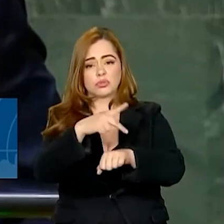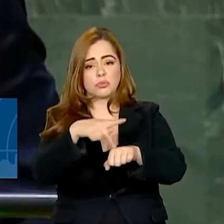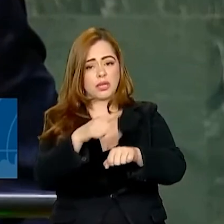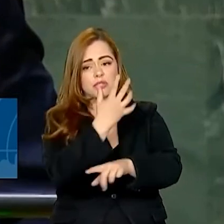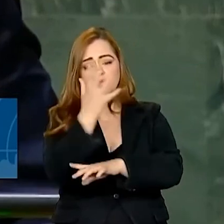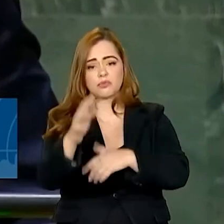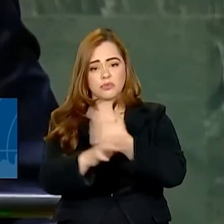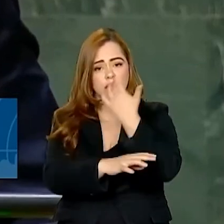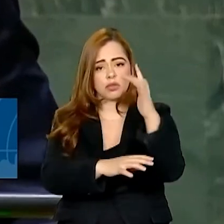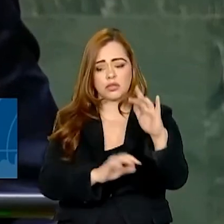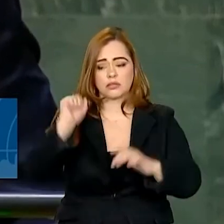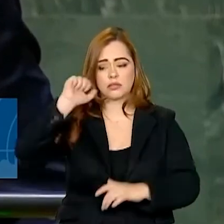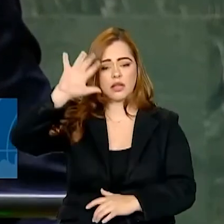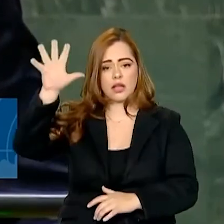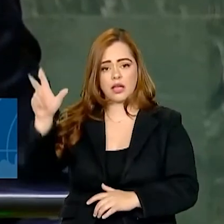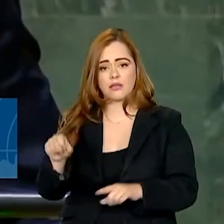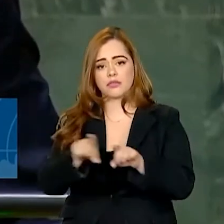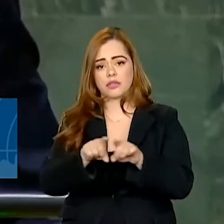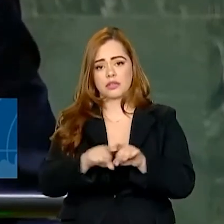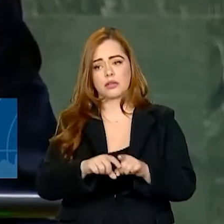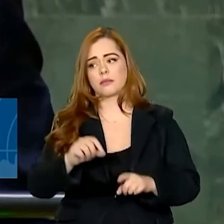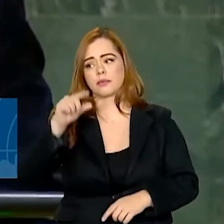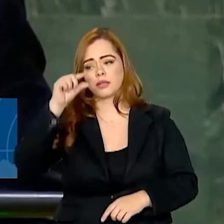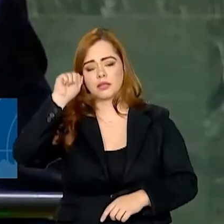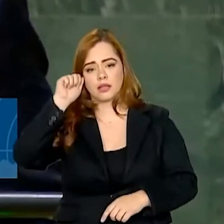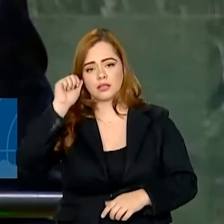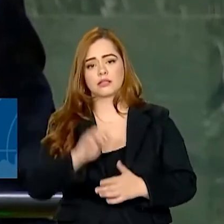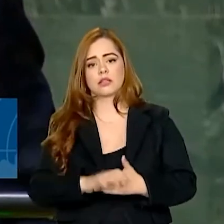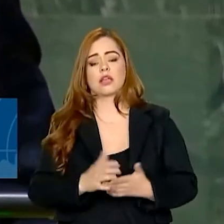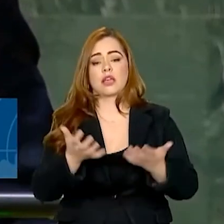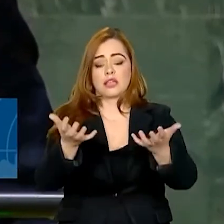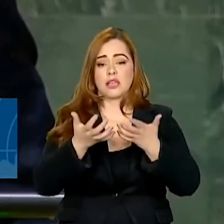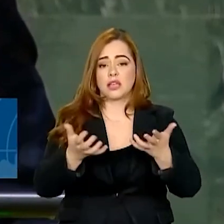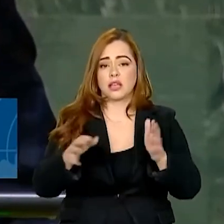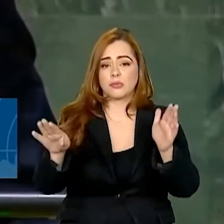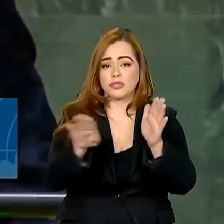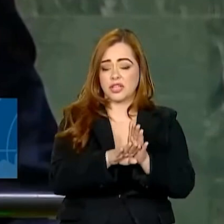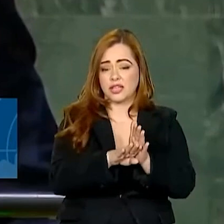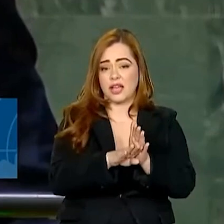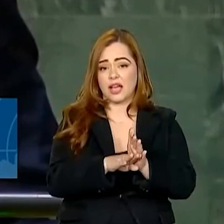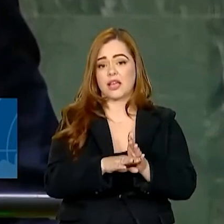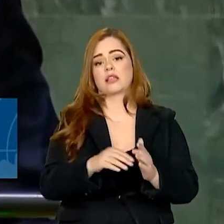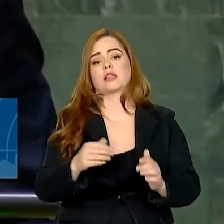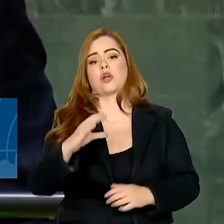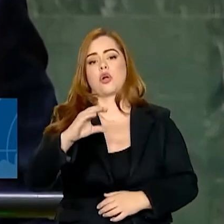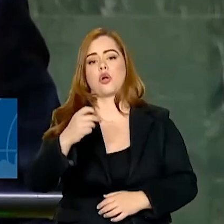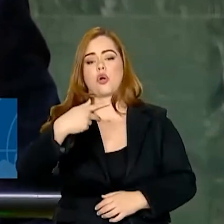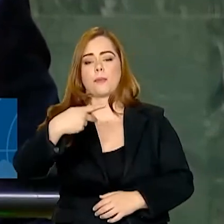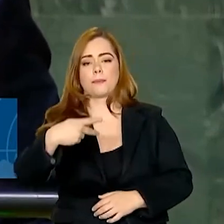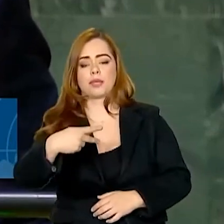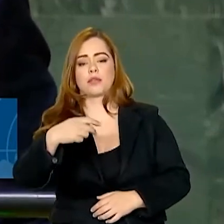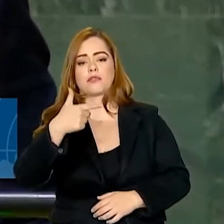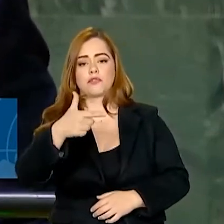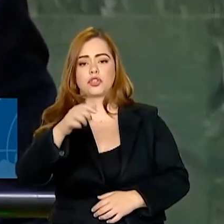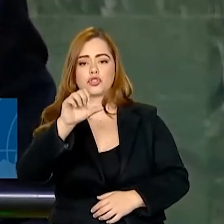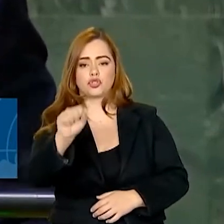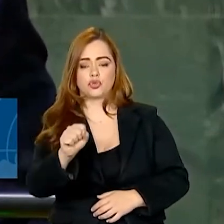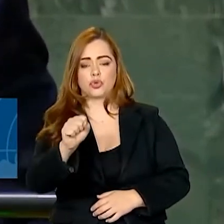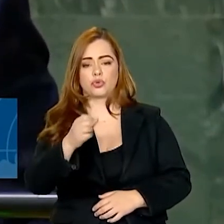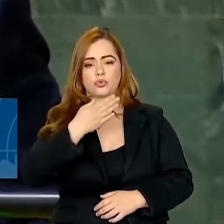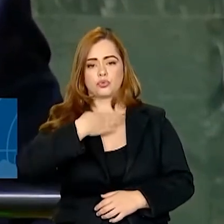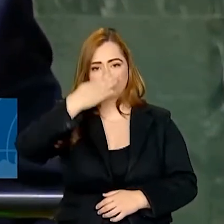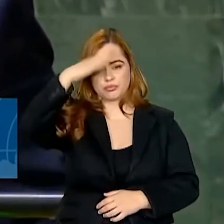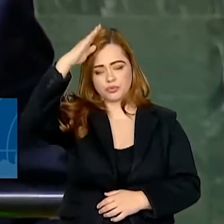tropicais da África e da Ásia. Queremos chegar à COP28 em Dubai com uma visão conjunta